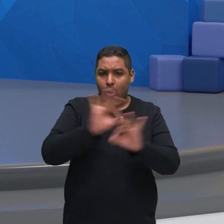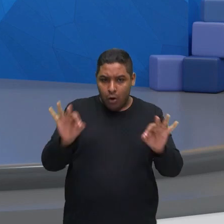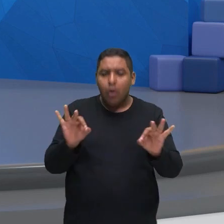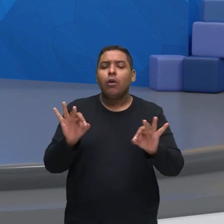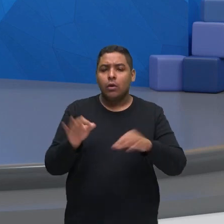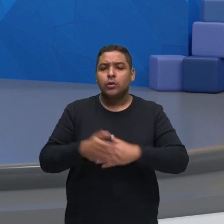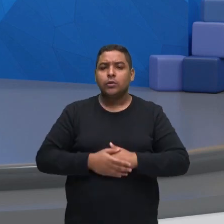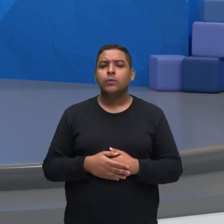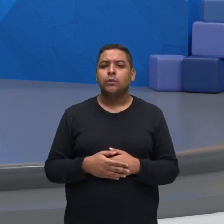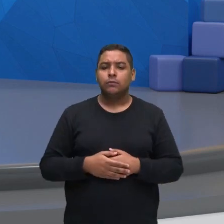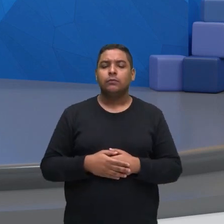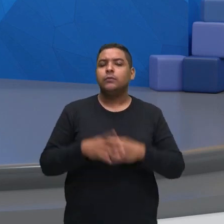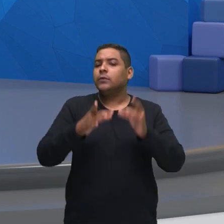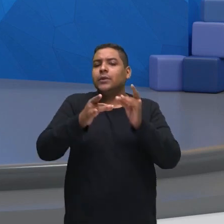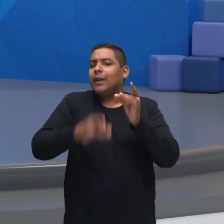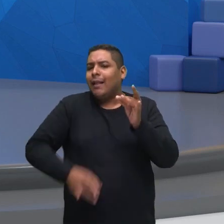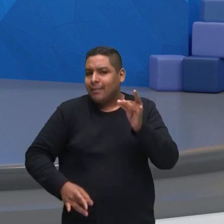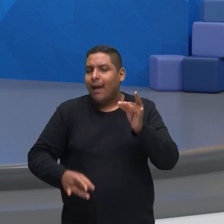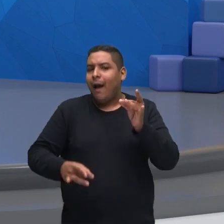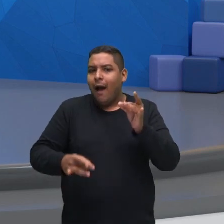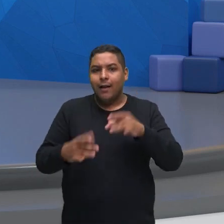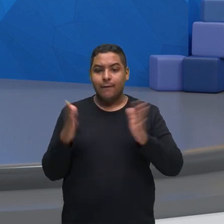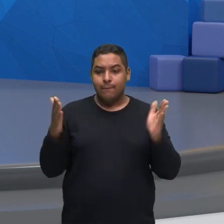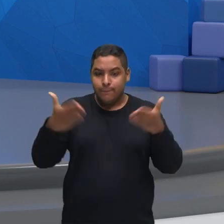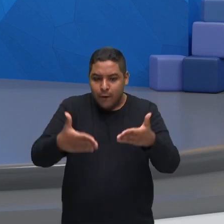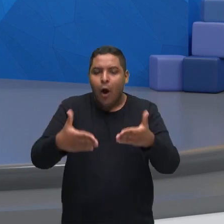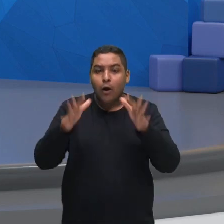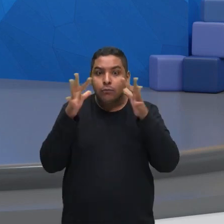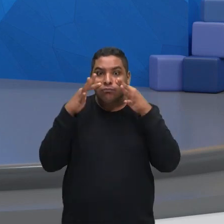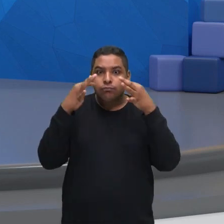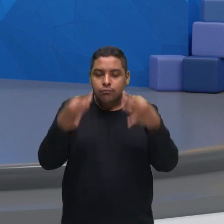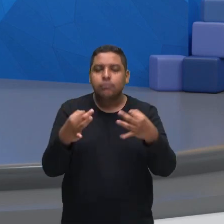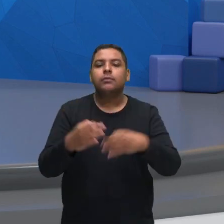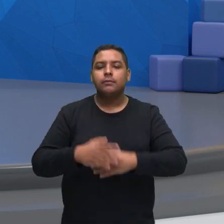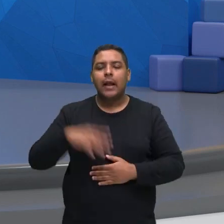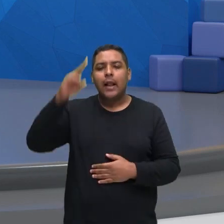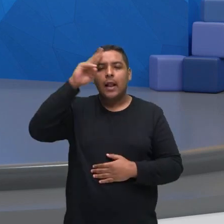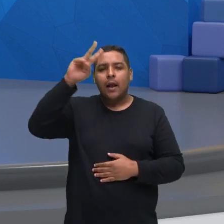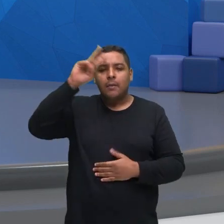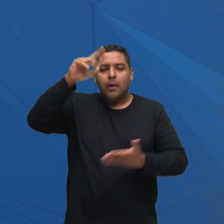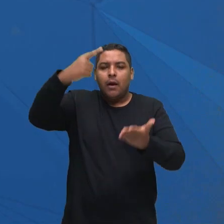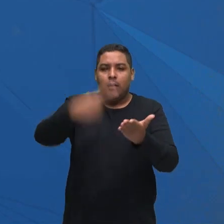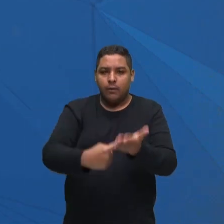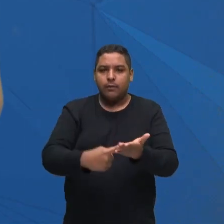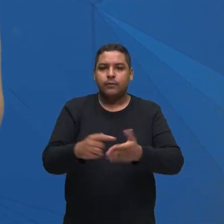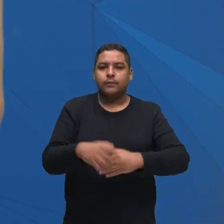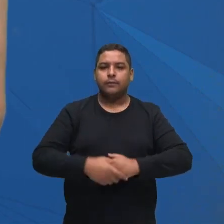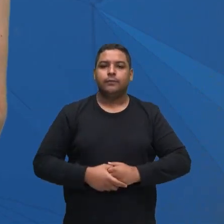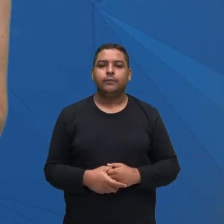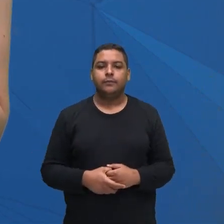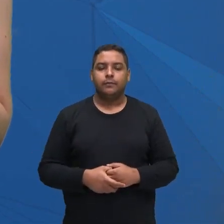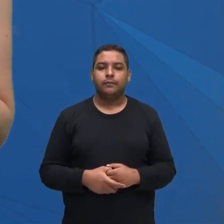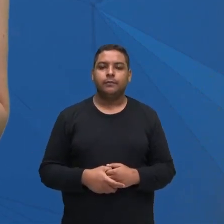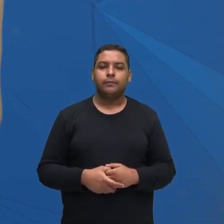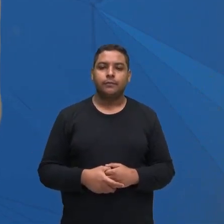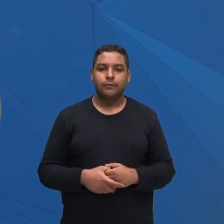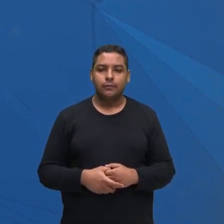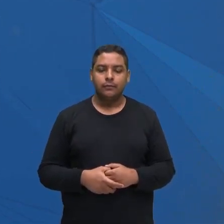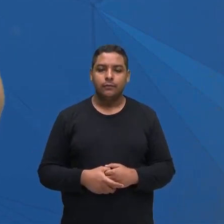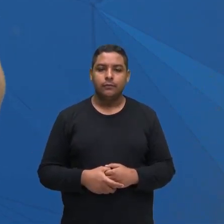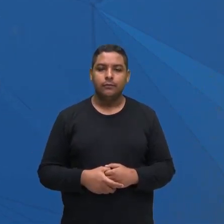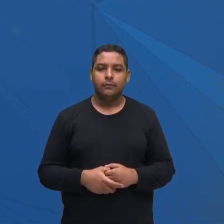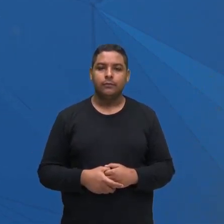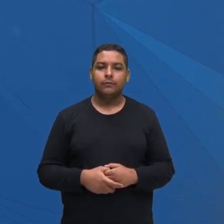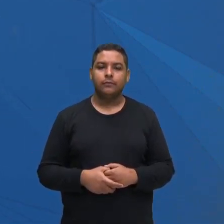de nenhum detalhe. Vamos lá relembrar esses nossos acordos. Então, o primeiro deles, olha